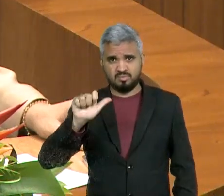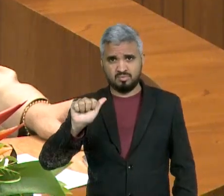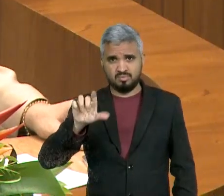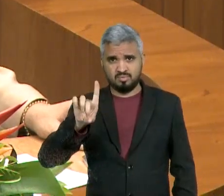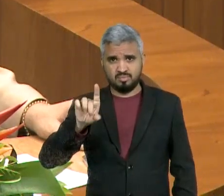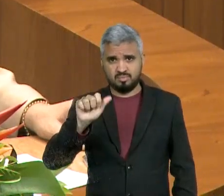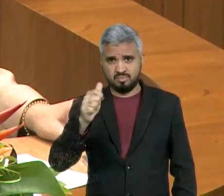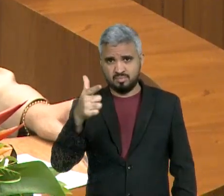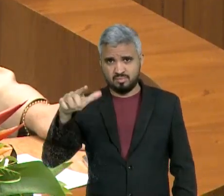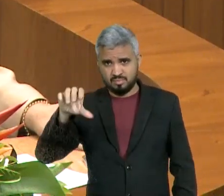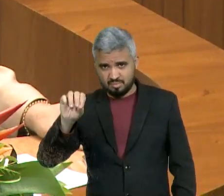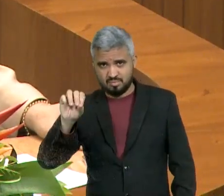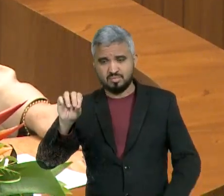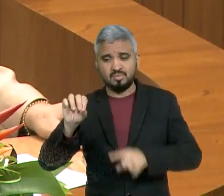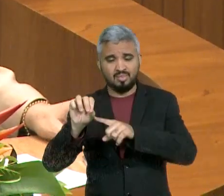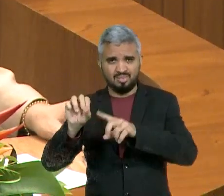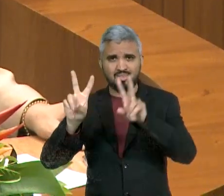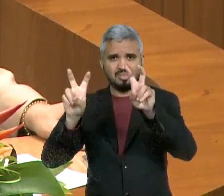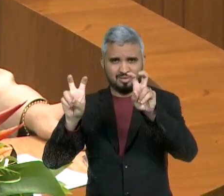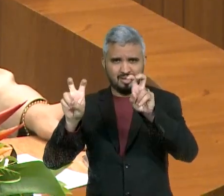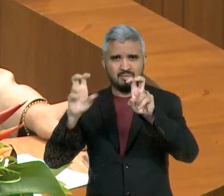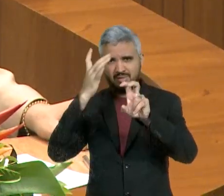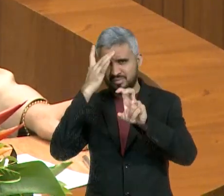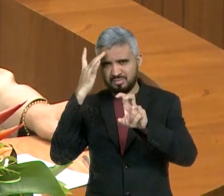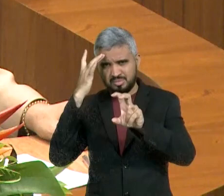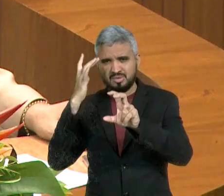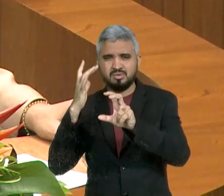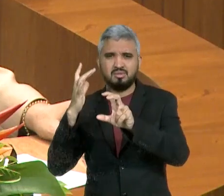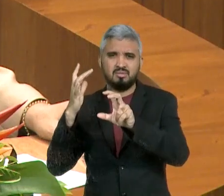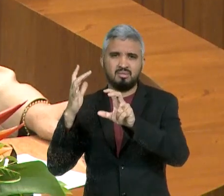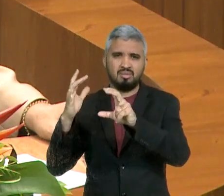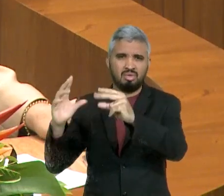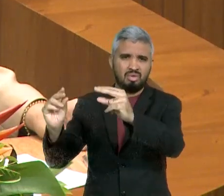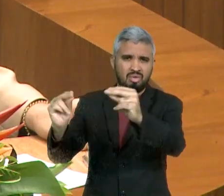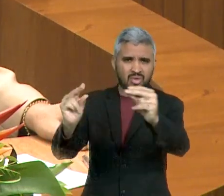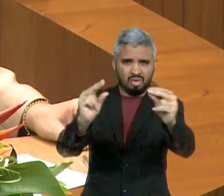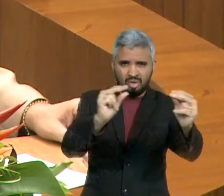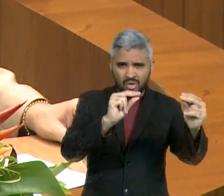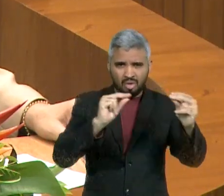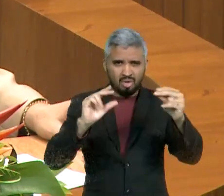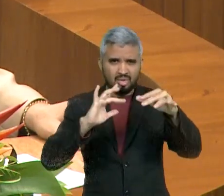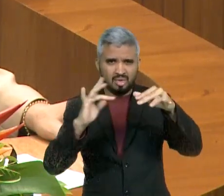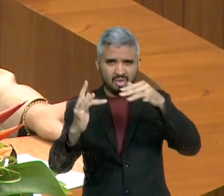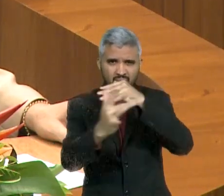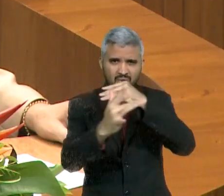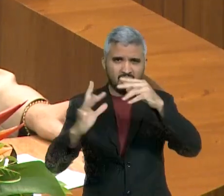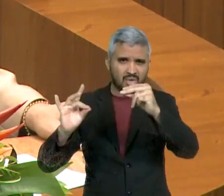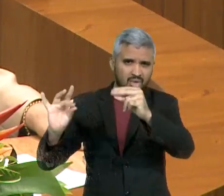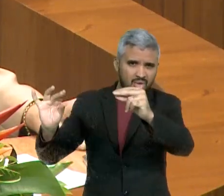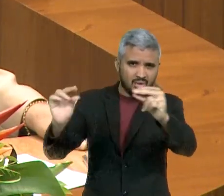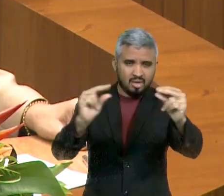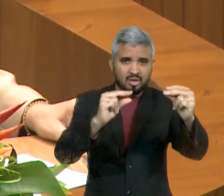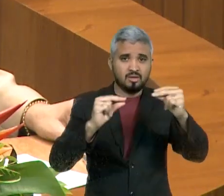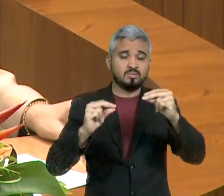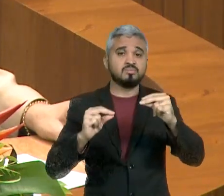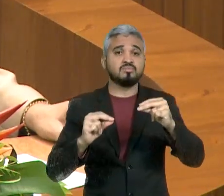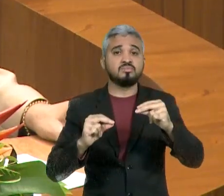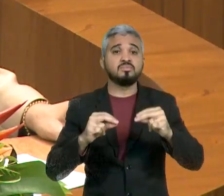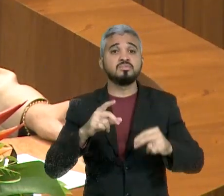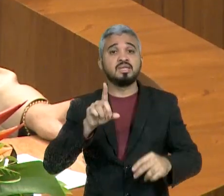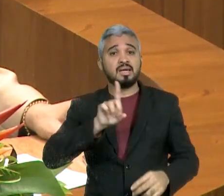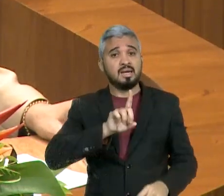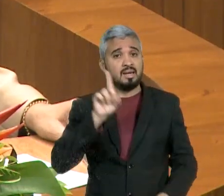rolando muito esse assunto aí pelas redes sociais, por algo que foi dito em um culto em